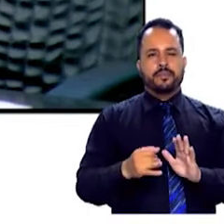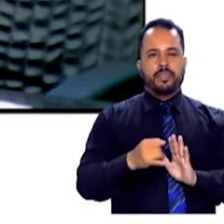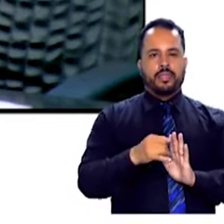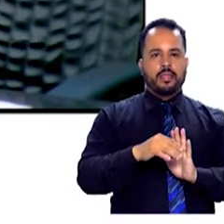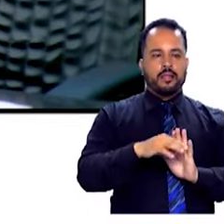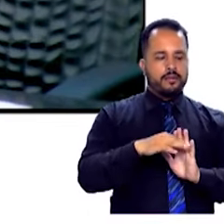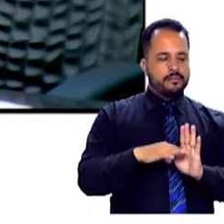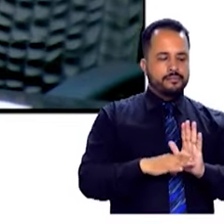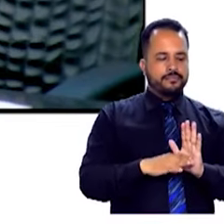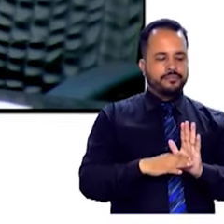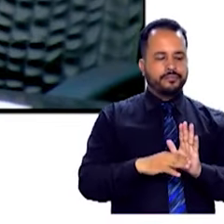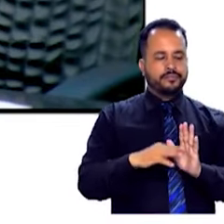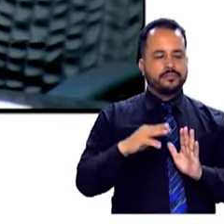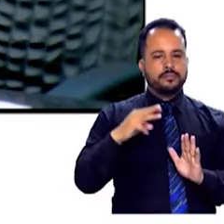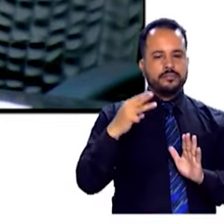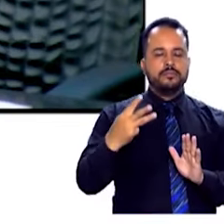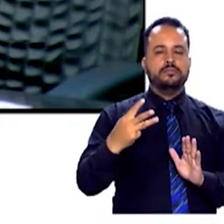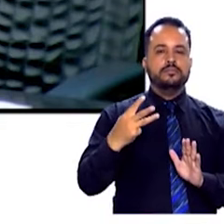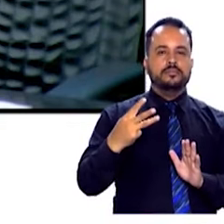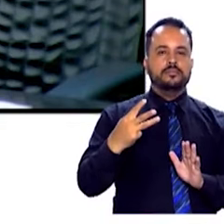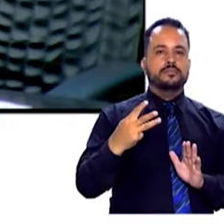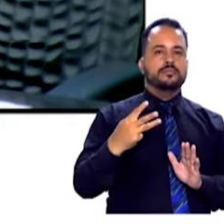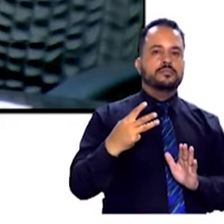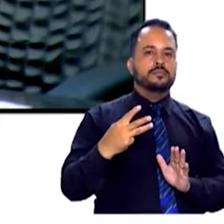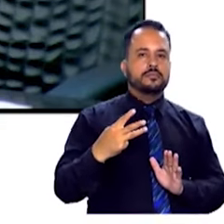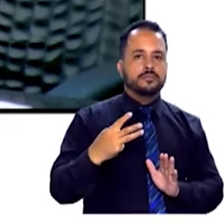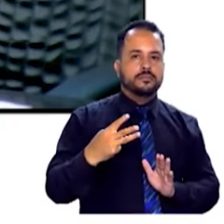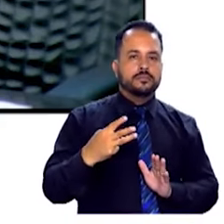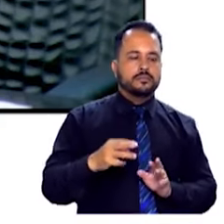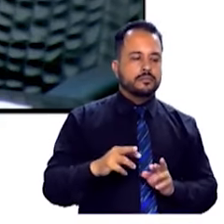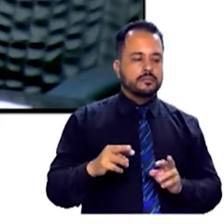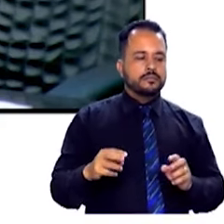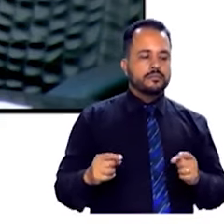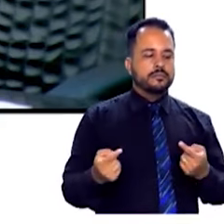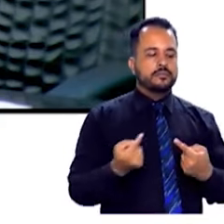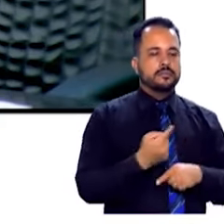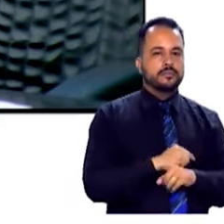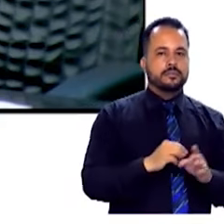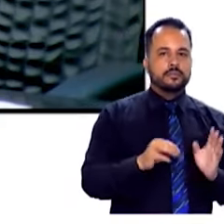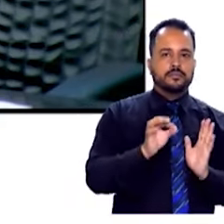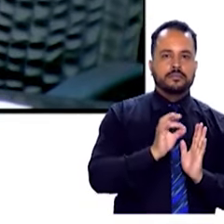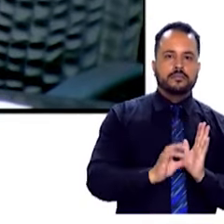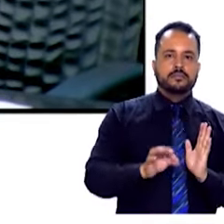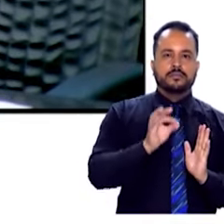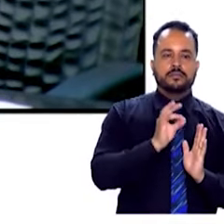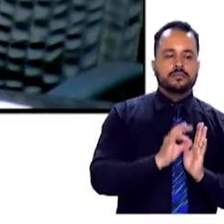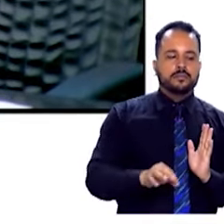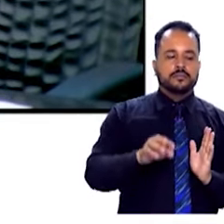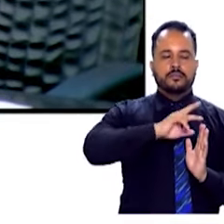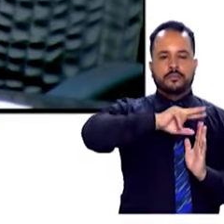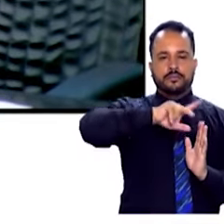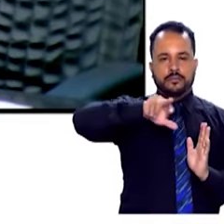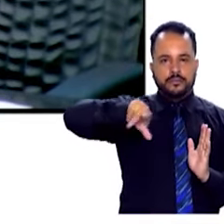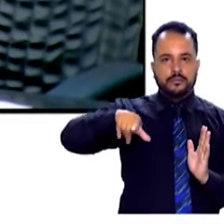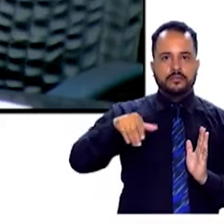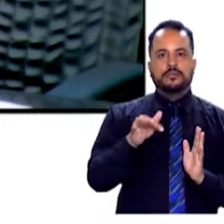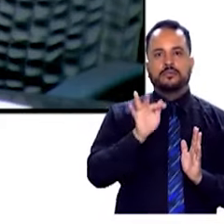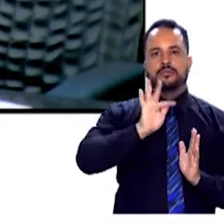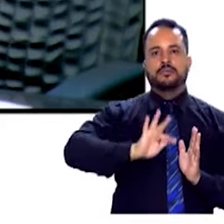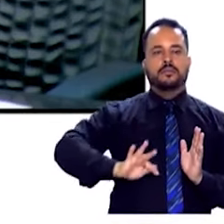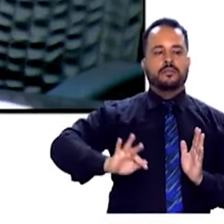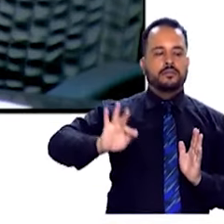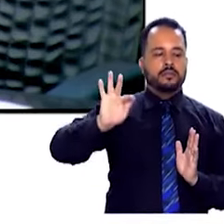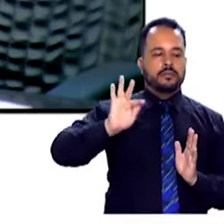sintéticas não há nem eh essa diferenciação sobre qual é a hipótese se a falta de lesão Federal suficiente se é insubstancial se